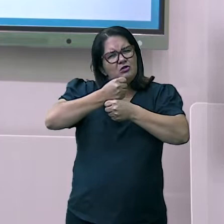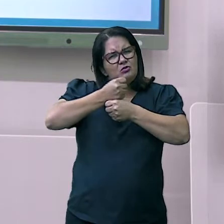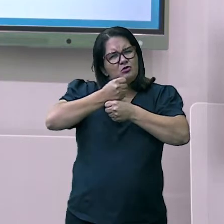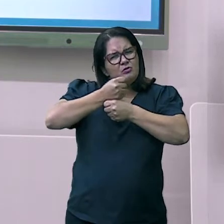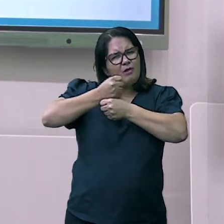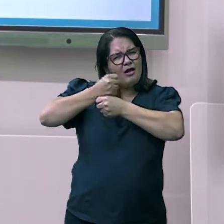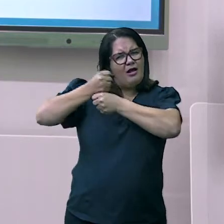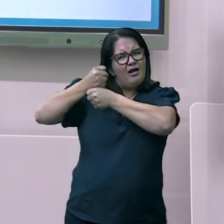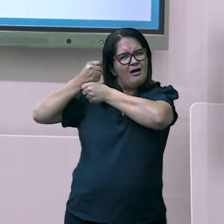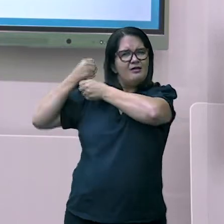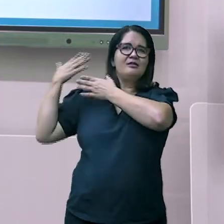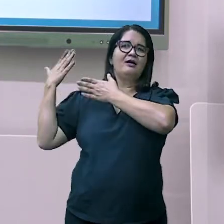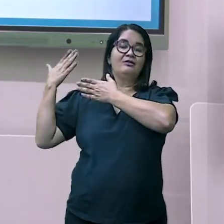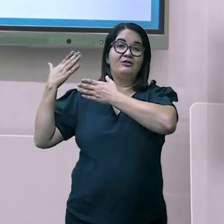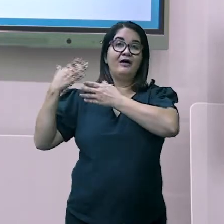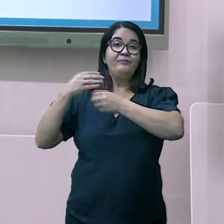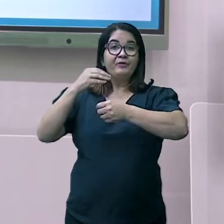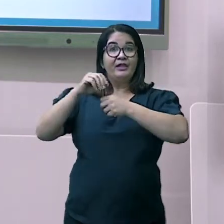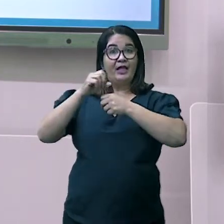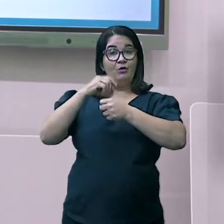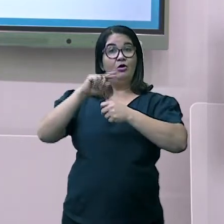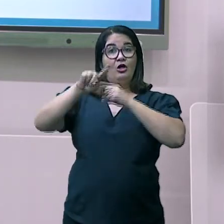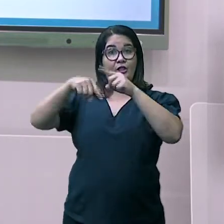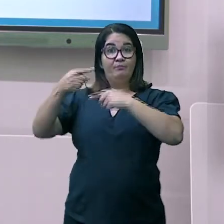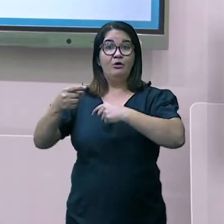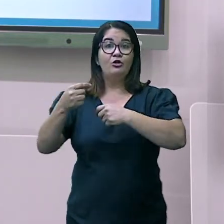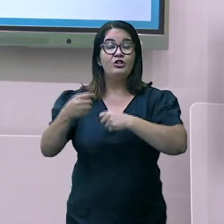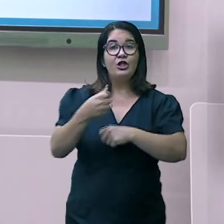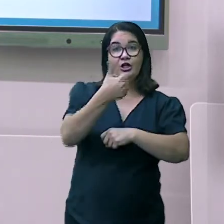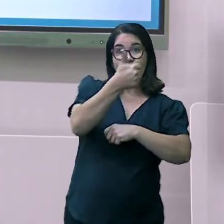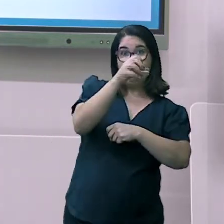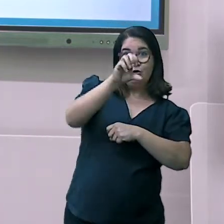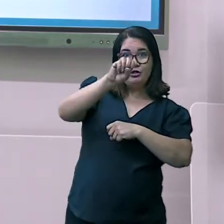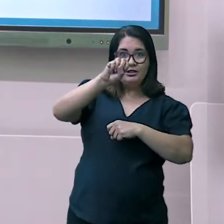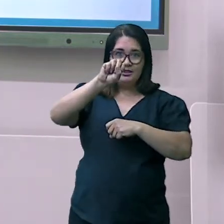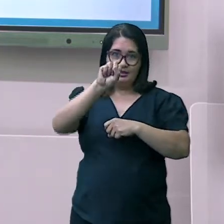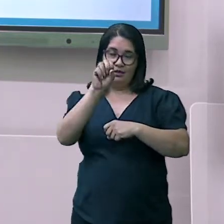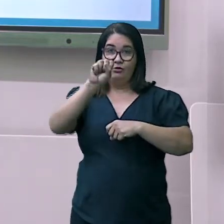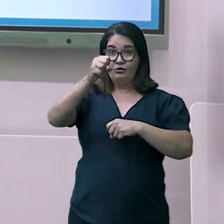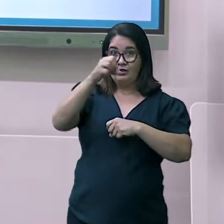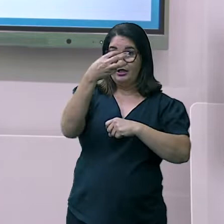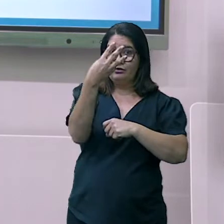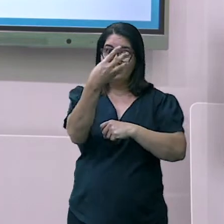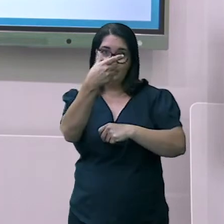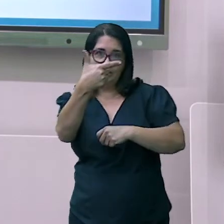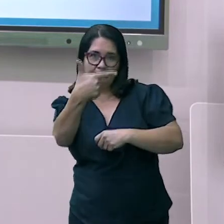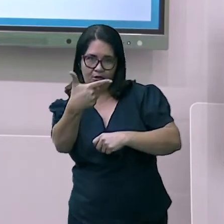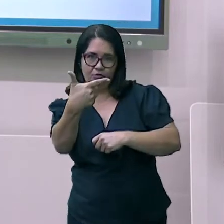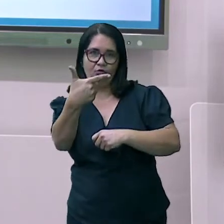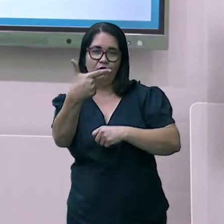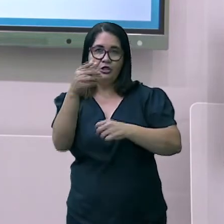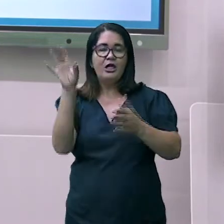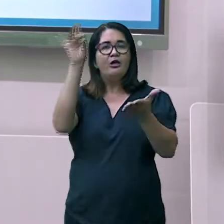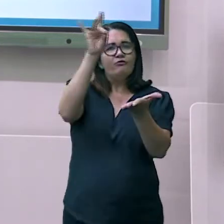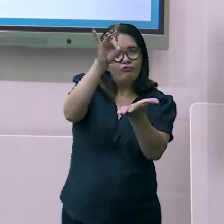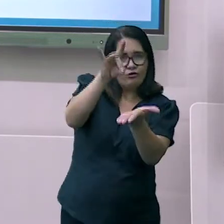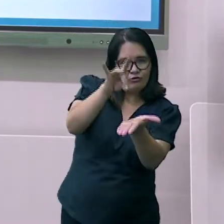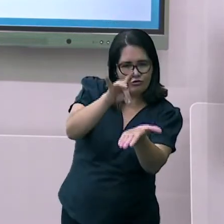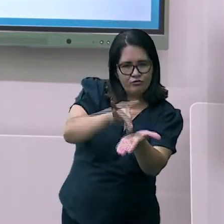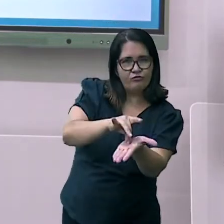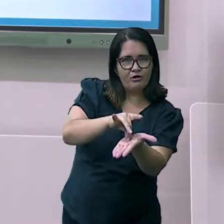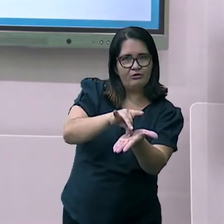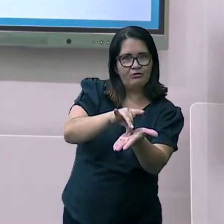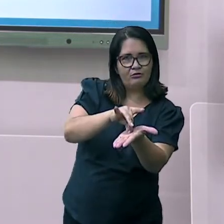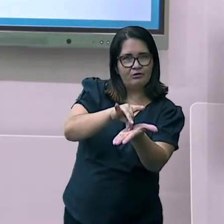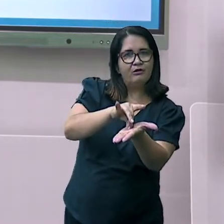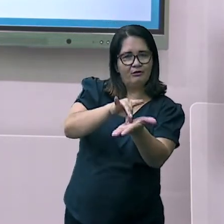existe após 1832. Com a globalização e implementação do sistema de